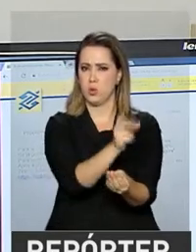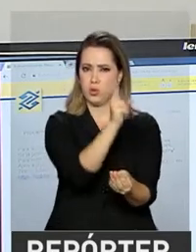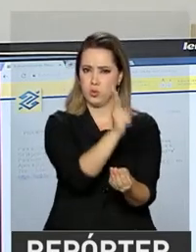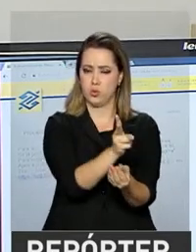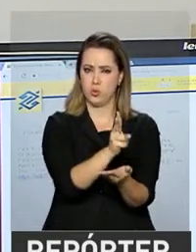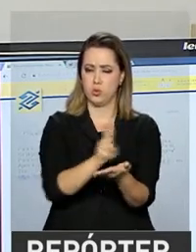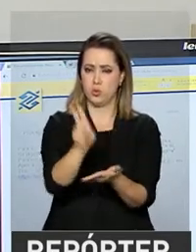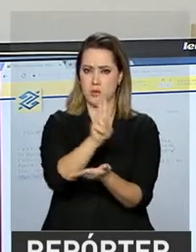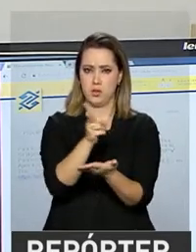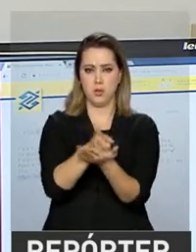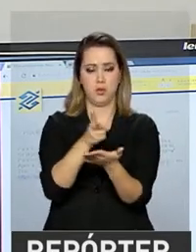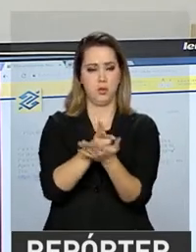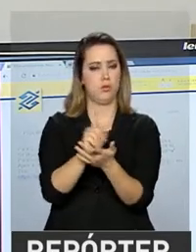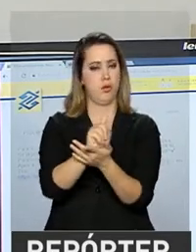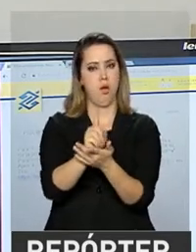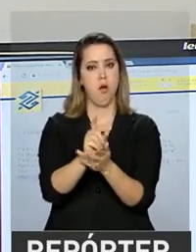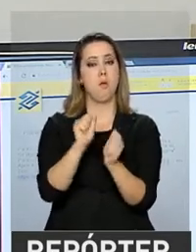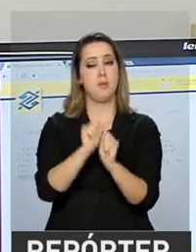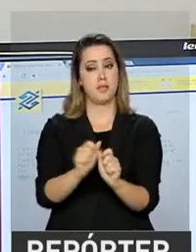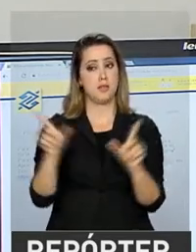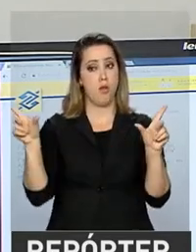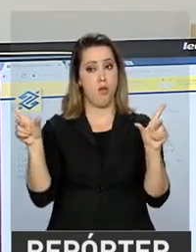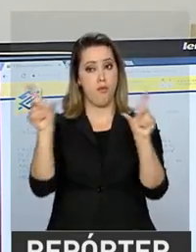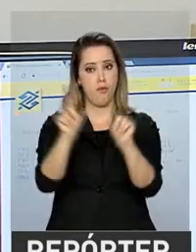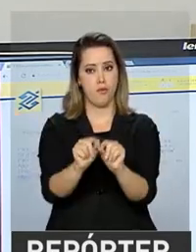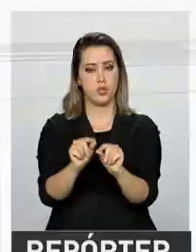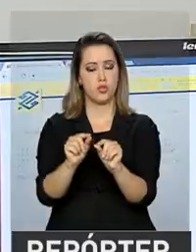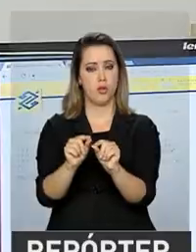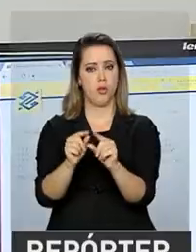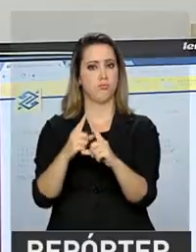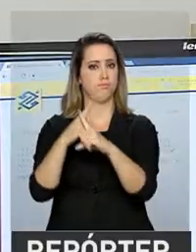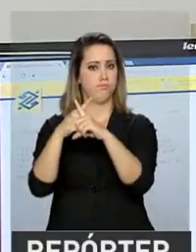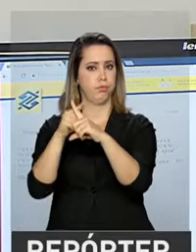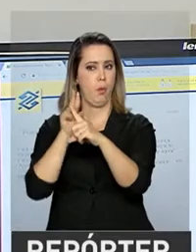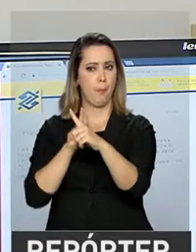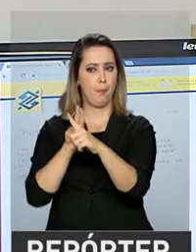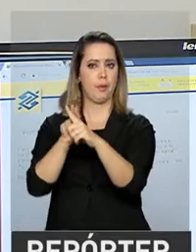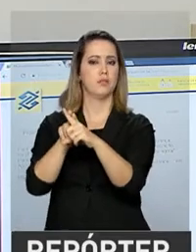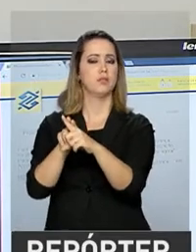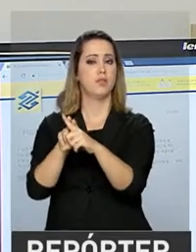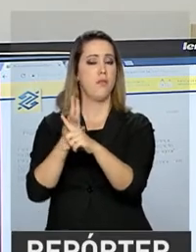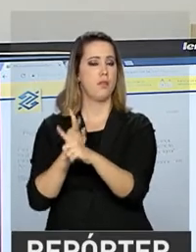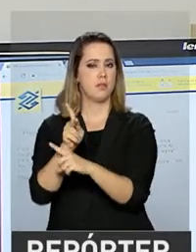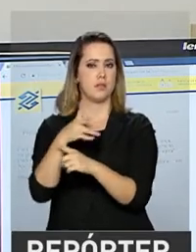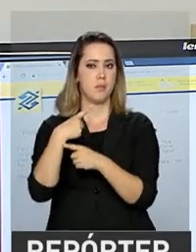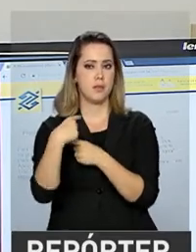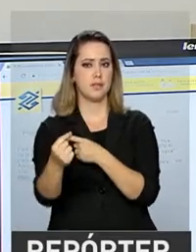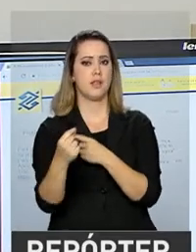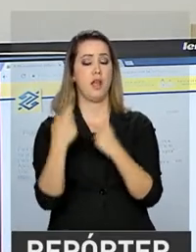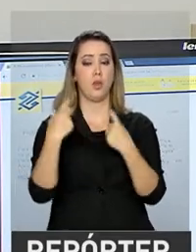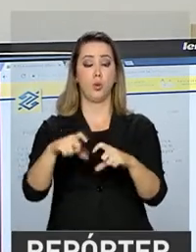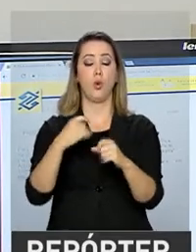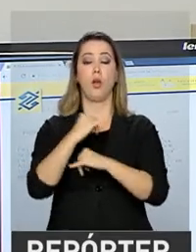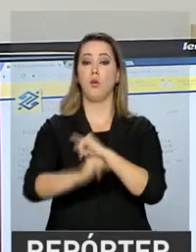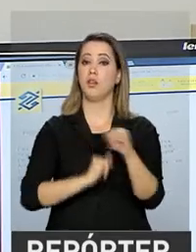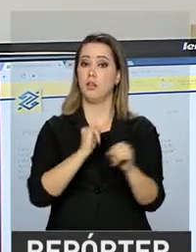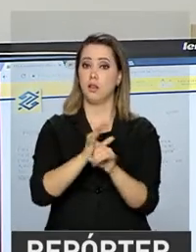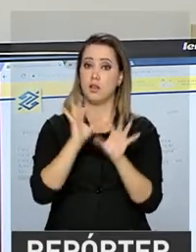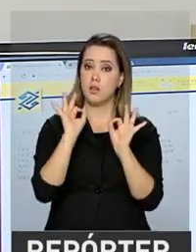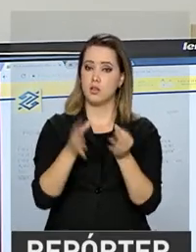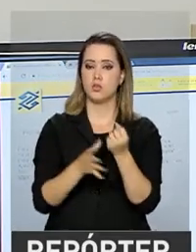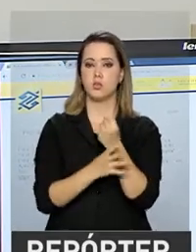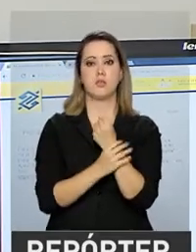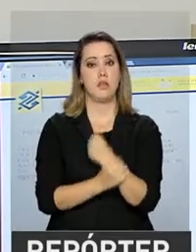interfaces fechado e quando a mente sair adequadamente o compartilhamento de equipamentos assim como qualquer outra coisa é